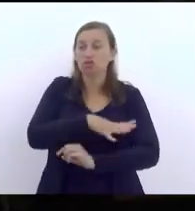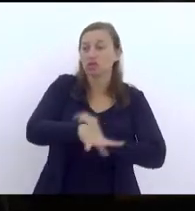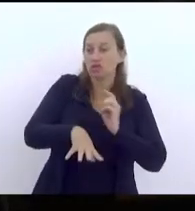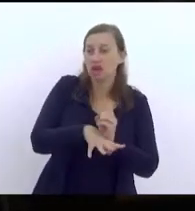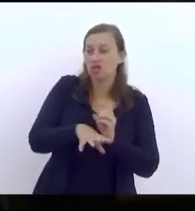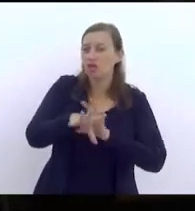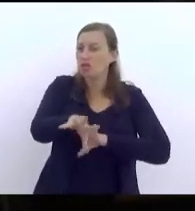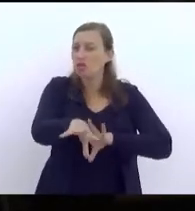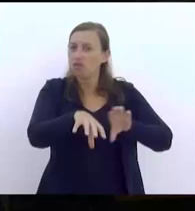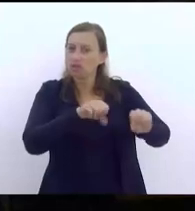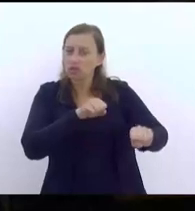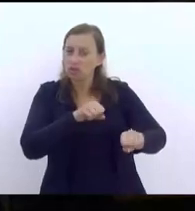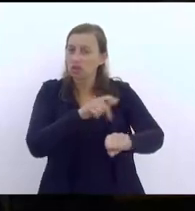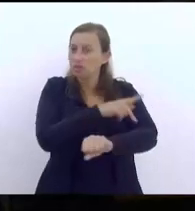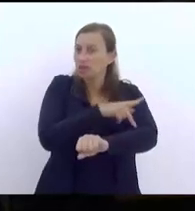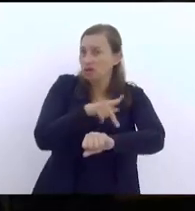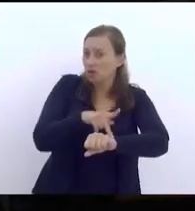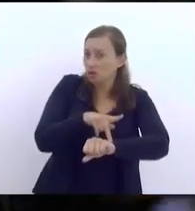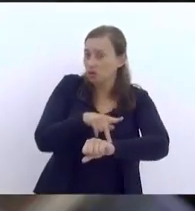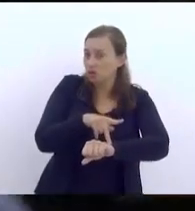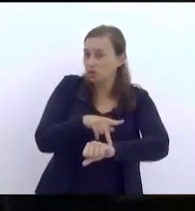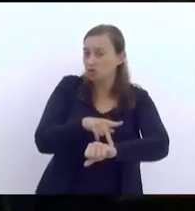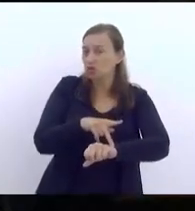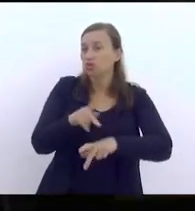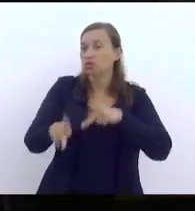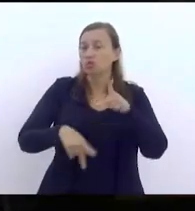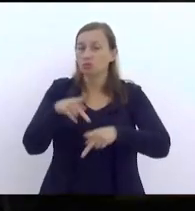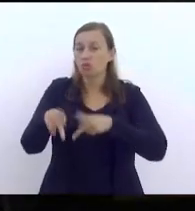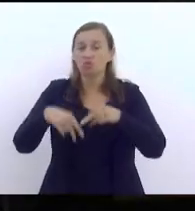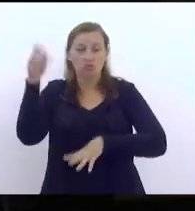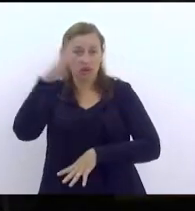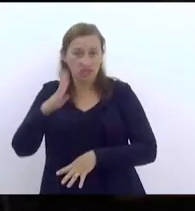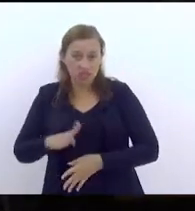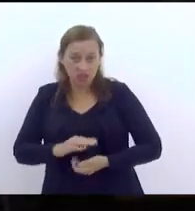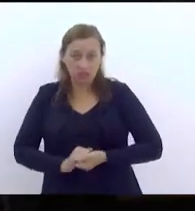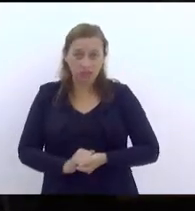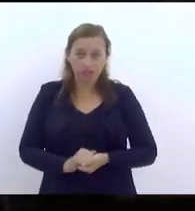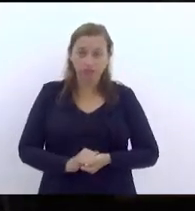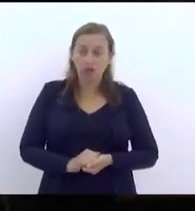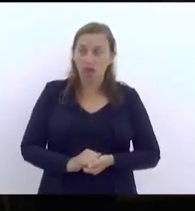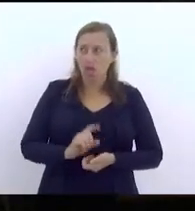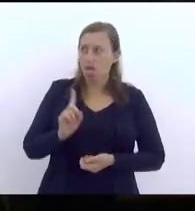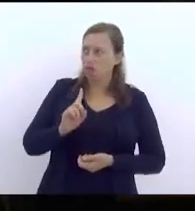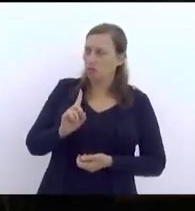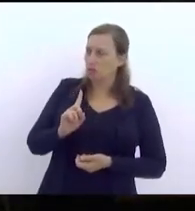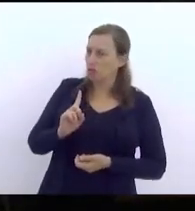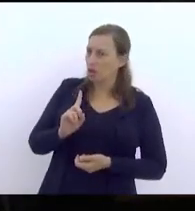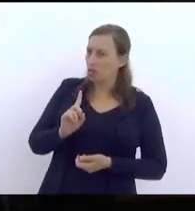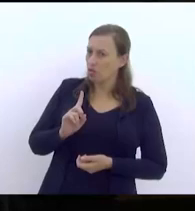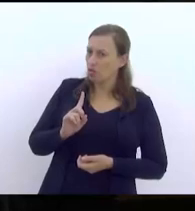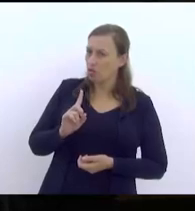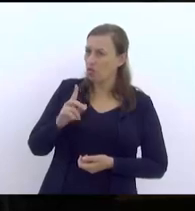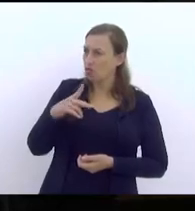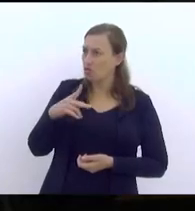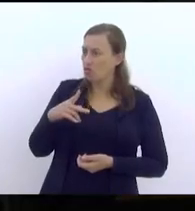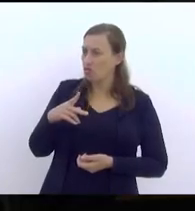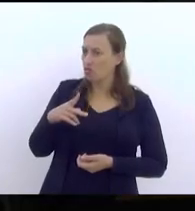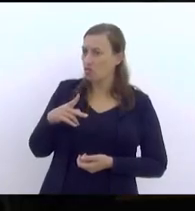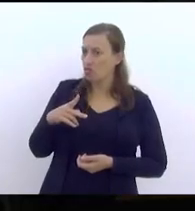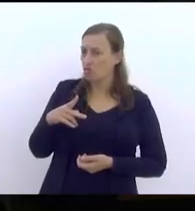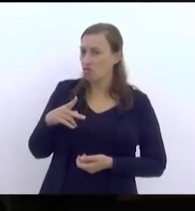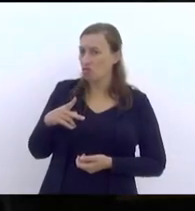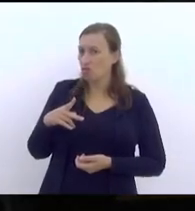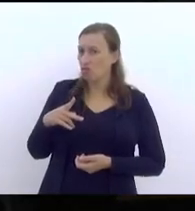formação, na pedagogia do nosso povo brasileiro. Eu não vou negar que a Igreja